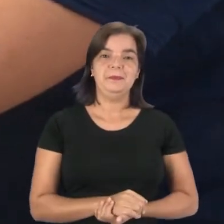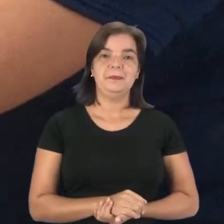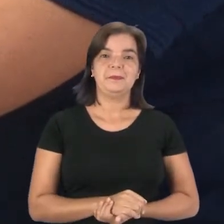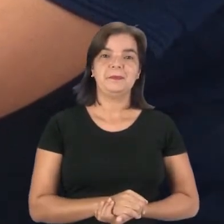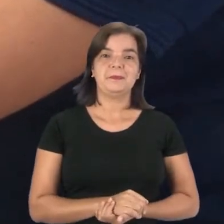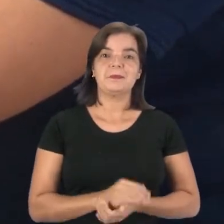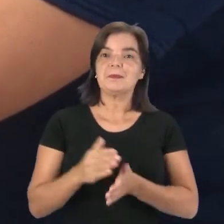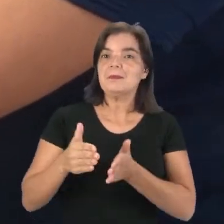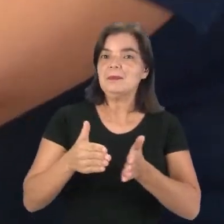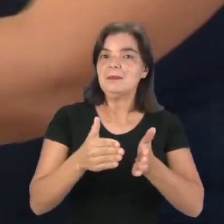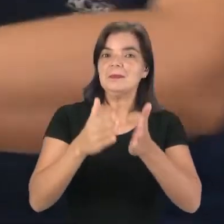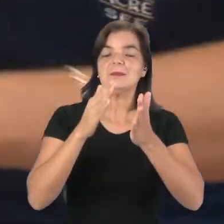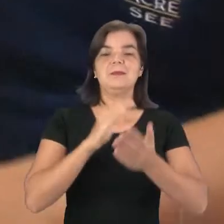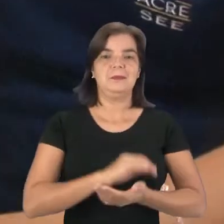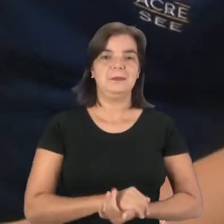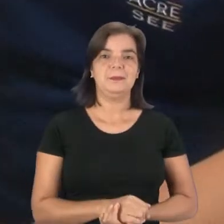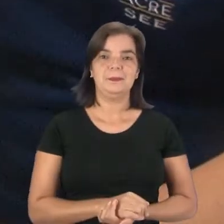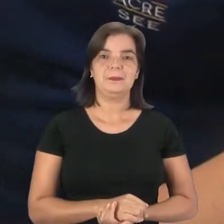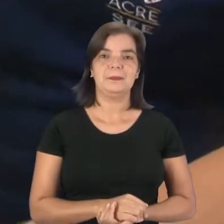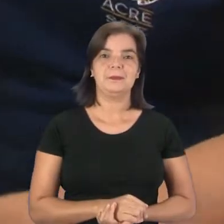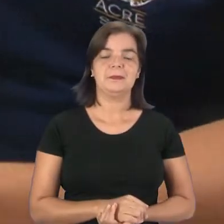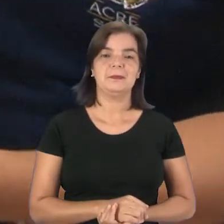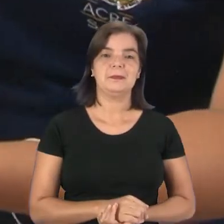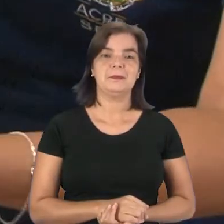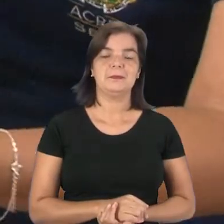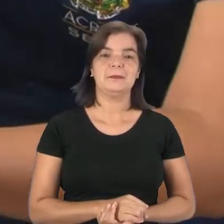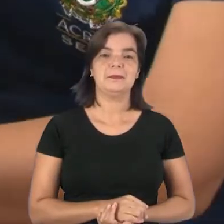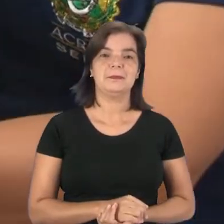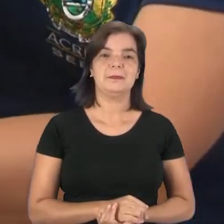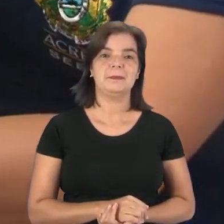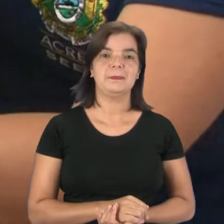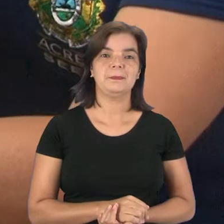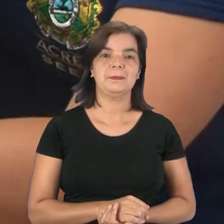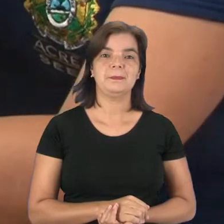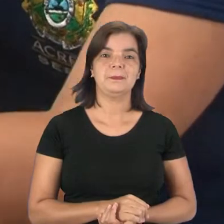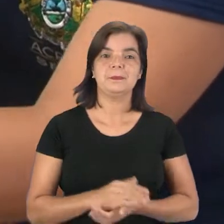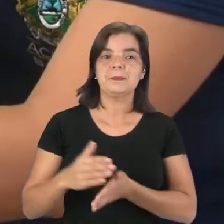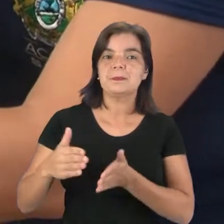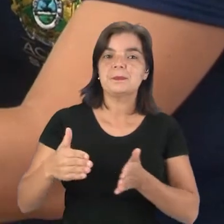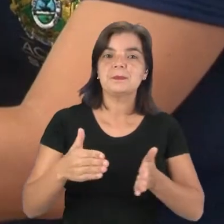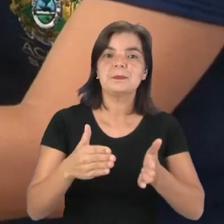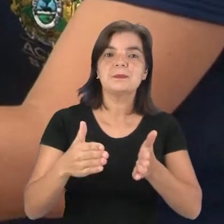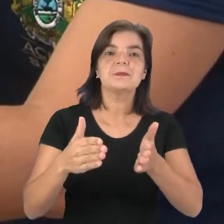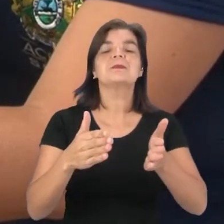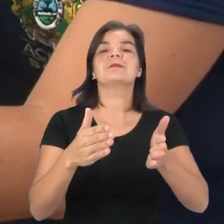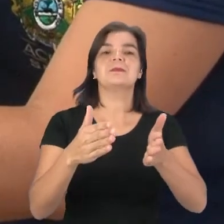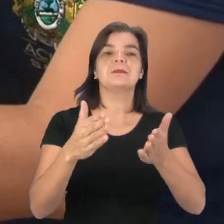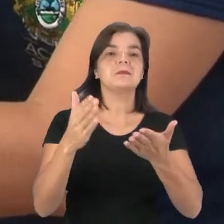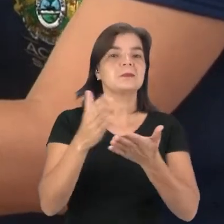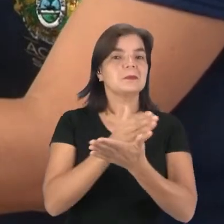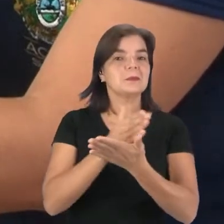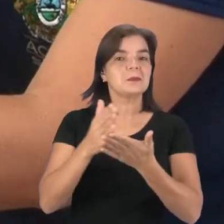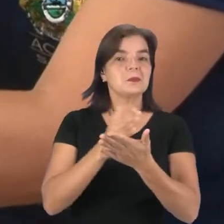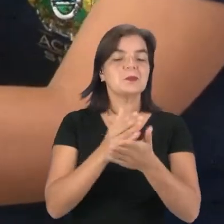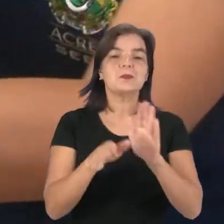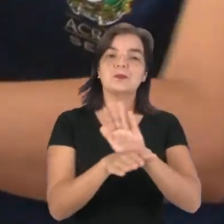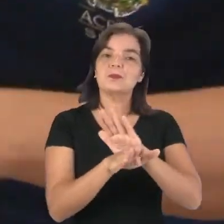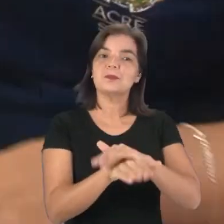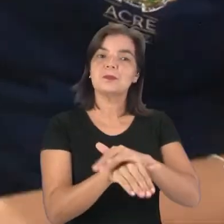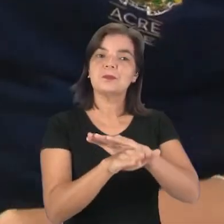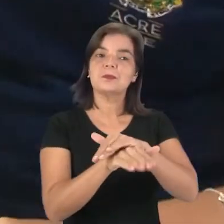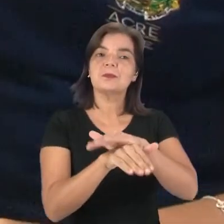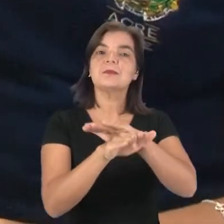na trilha bom então foi aqui o percurso que algumas